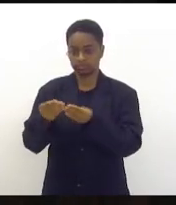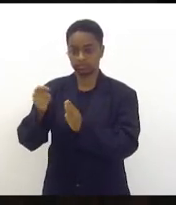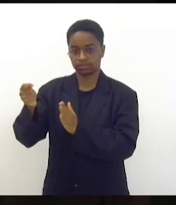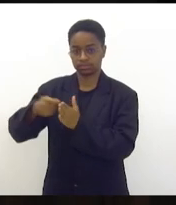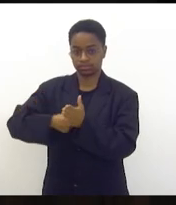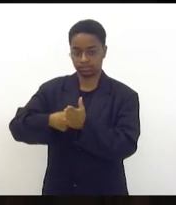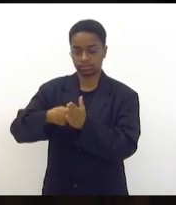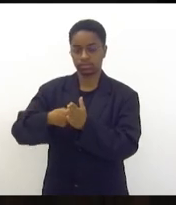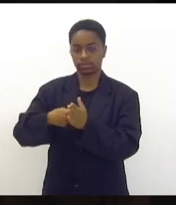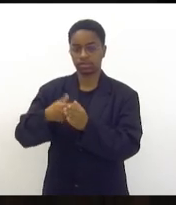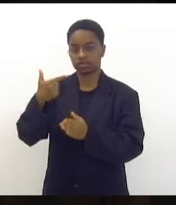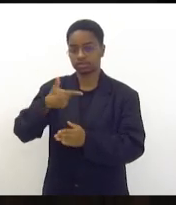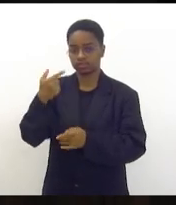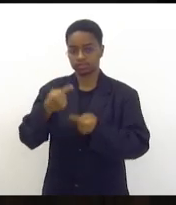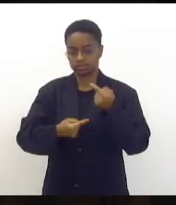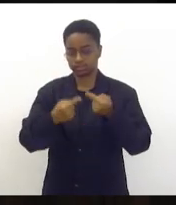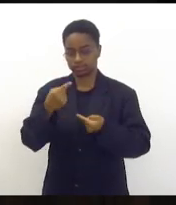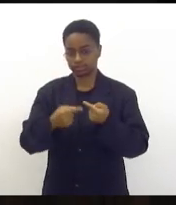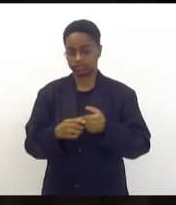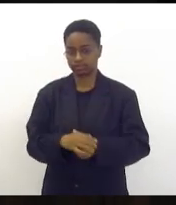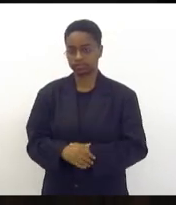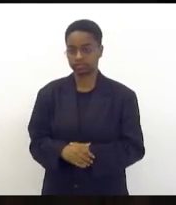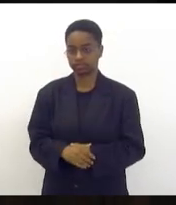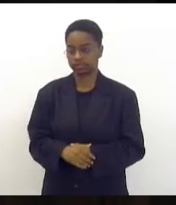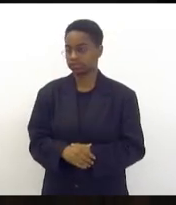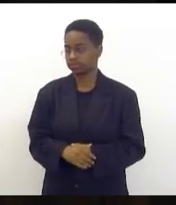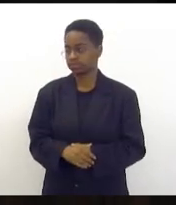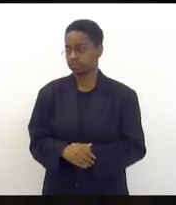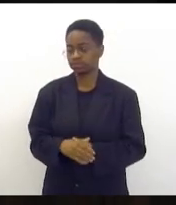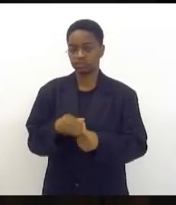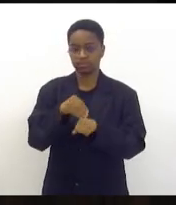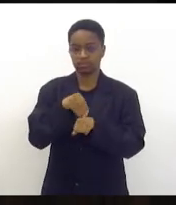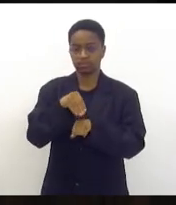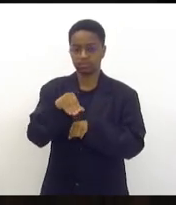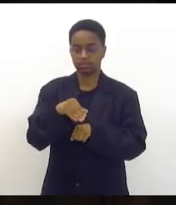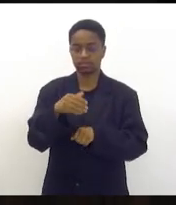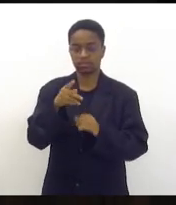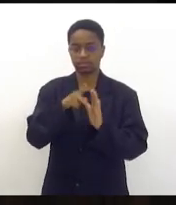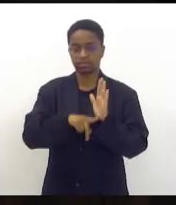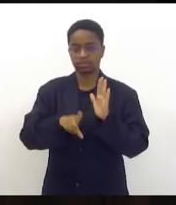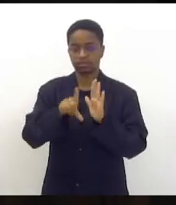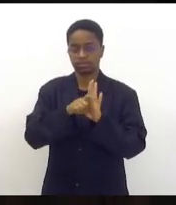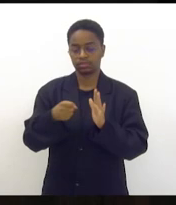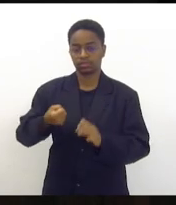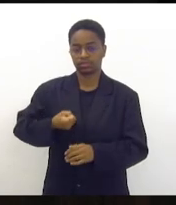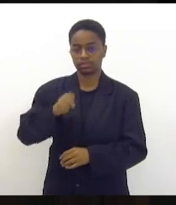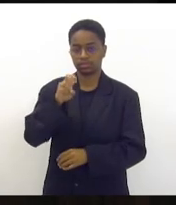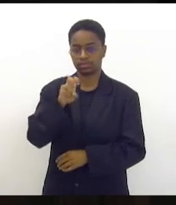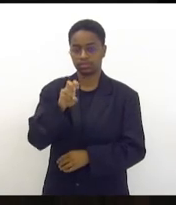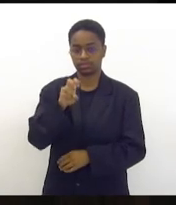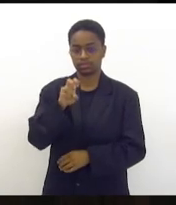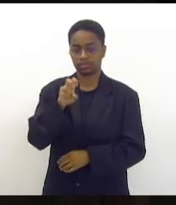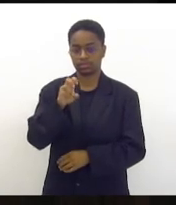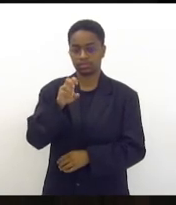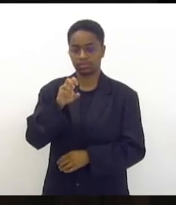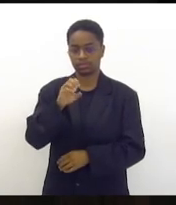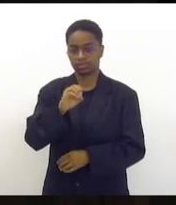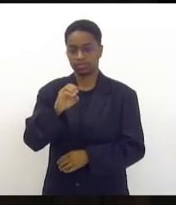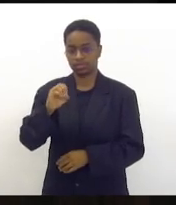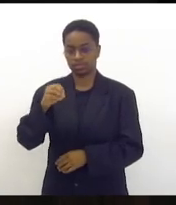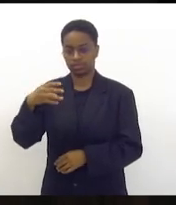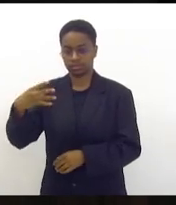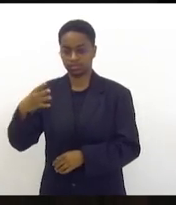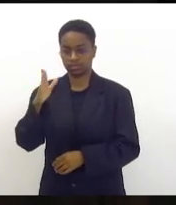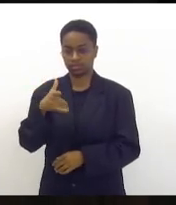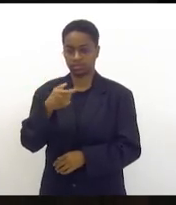do vencido para a segunda discussão. Anuncio. Projeto de lei número 5.004/2021, de autoria do